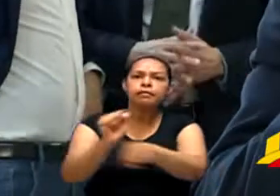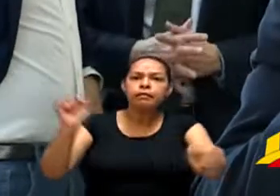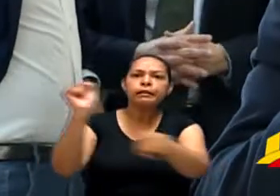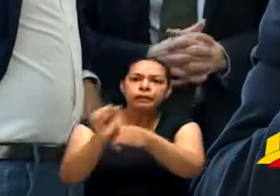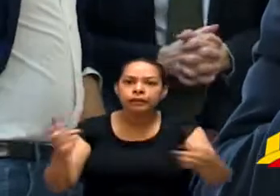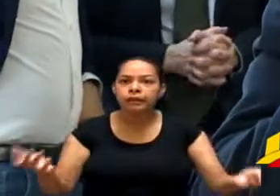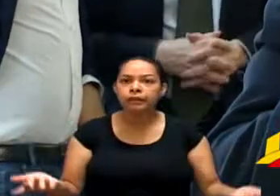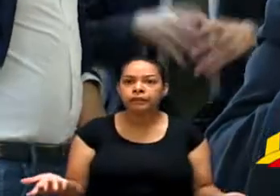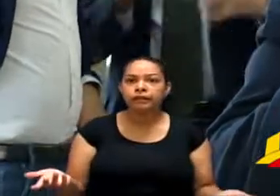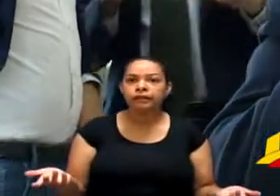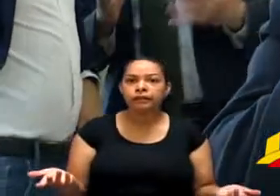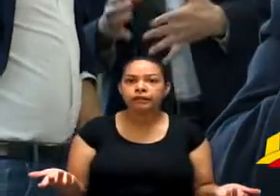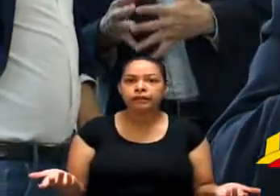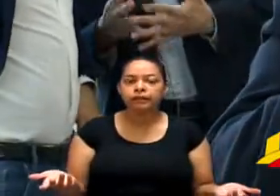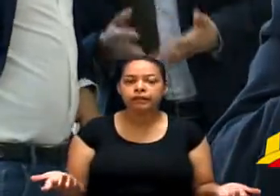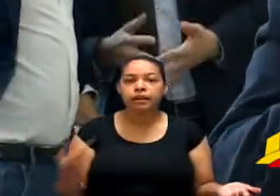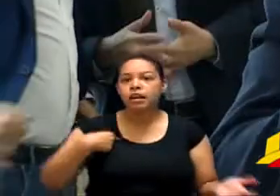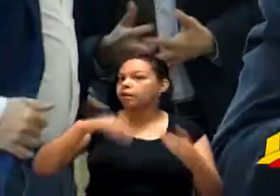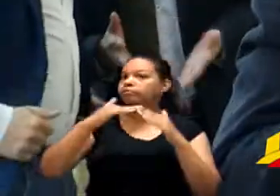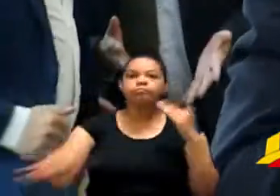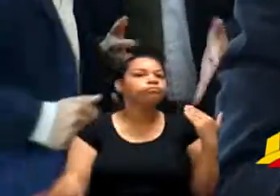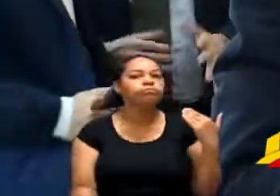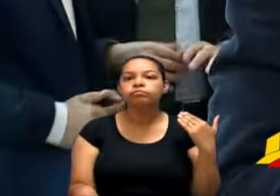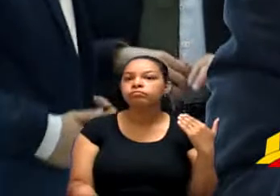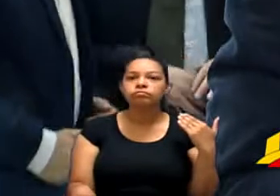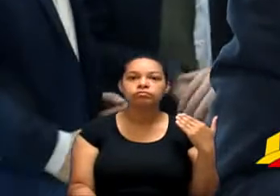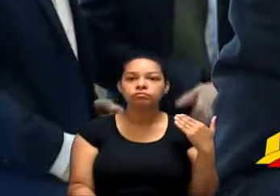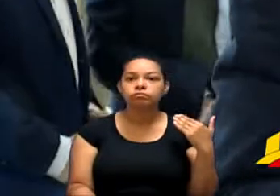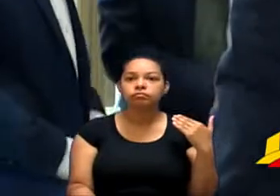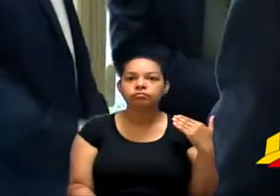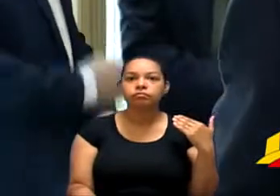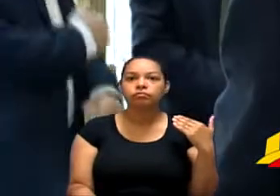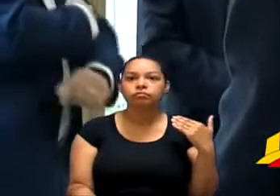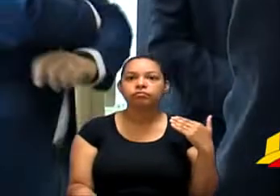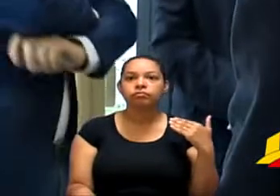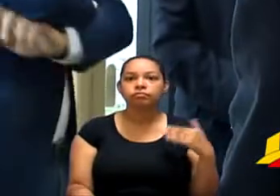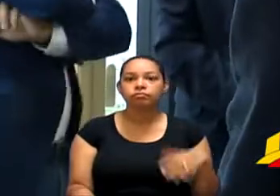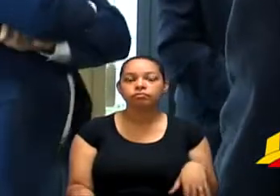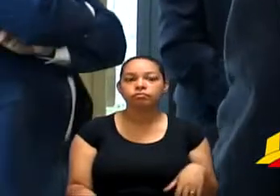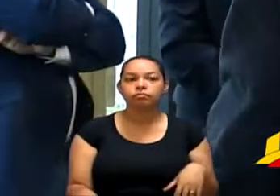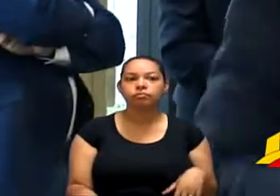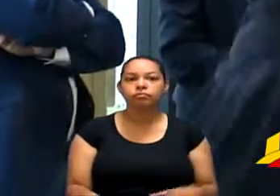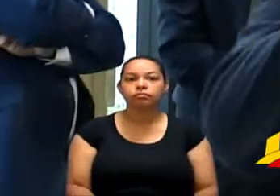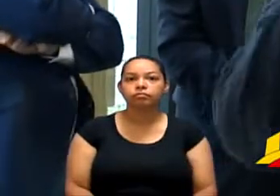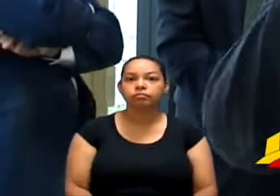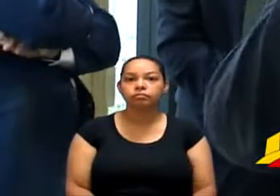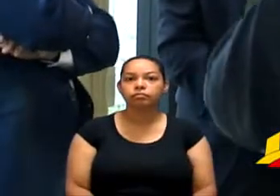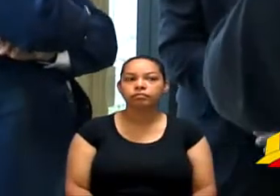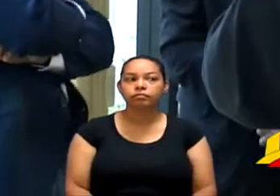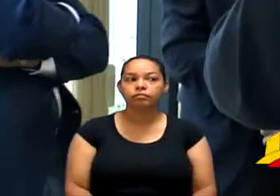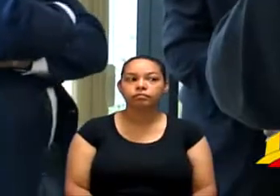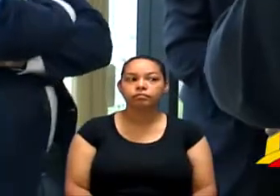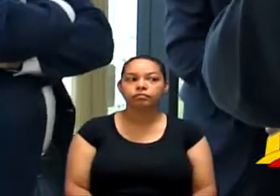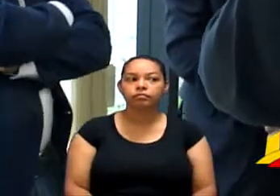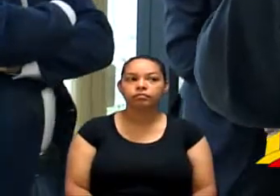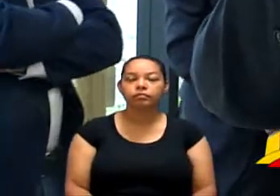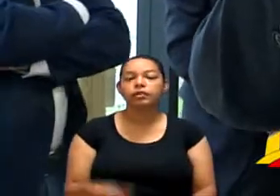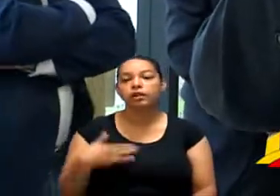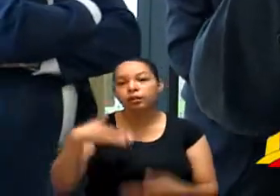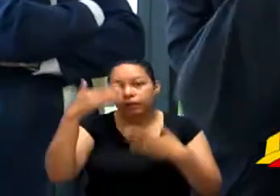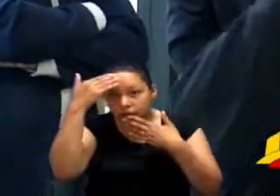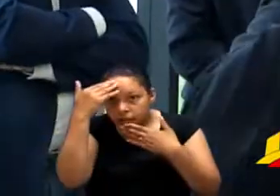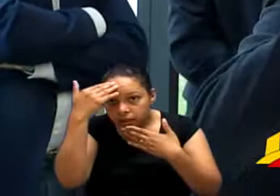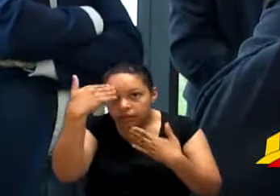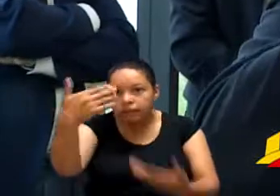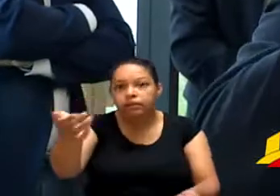o senhor queria colocar isso pra você concordo mas não vamos interferir na decisão dos Vereadores de uma outra forma eu agradeço